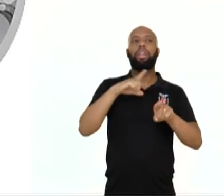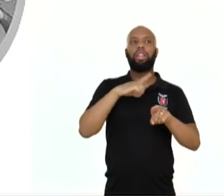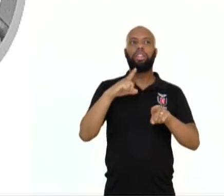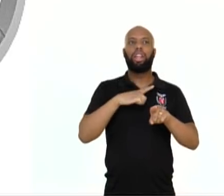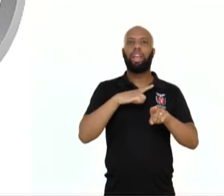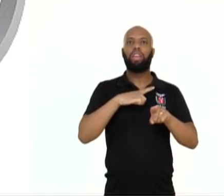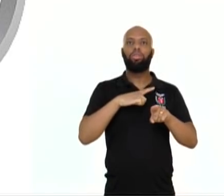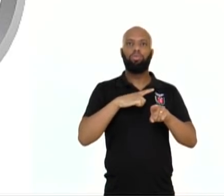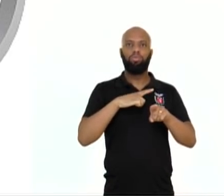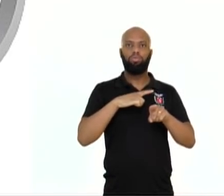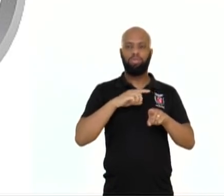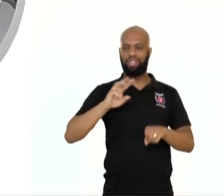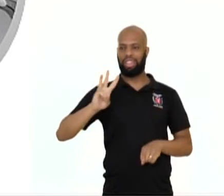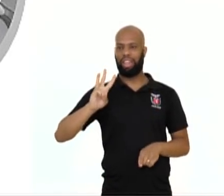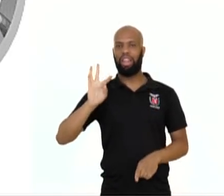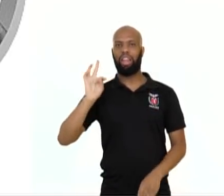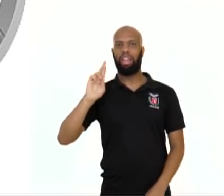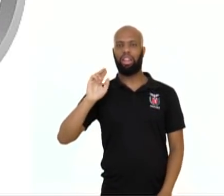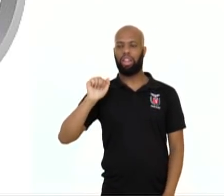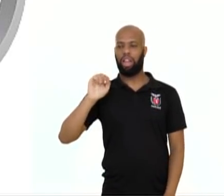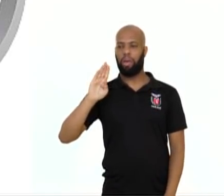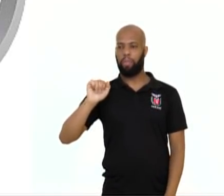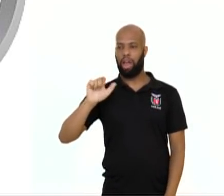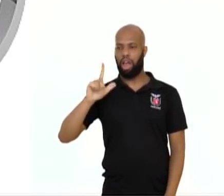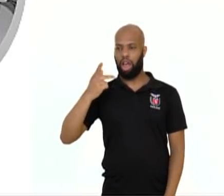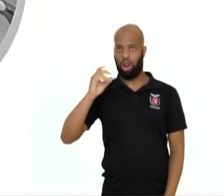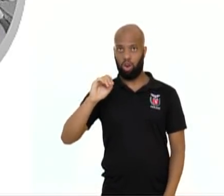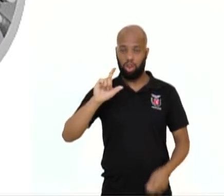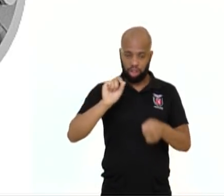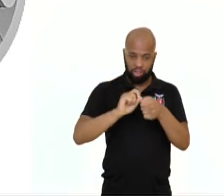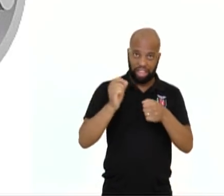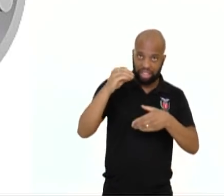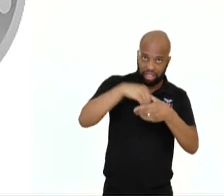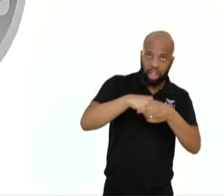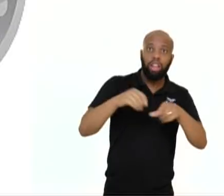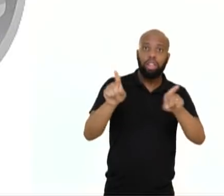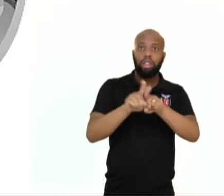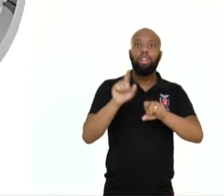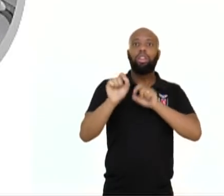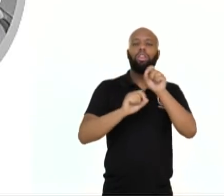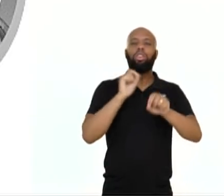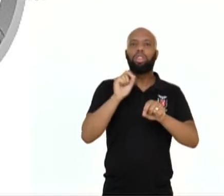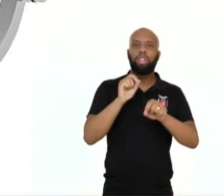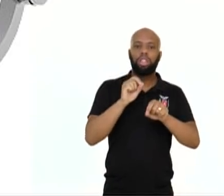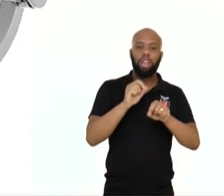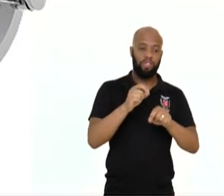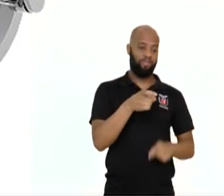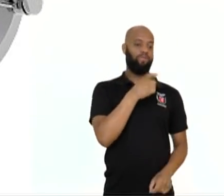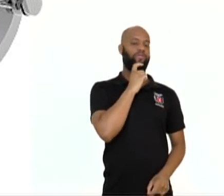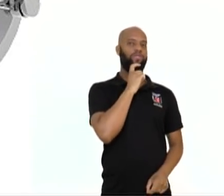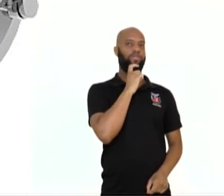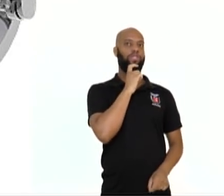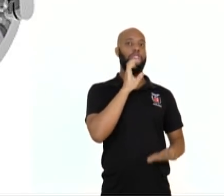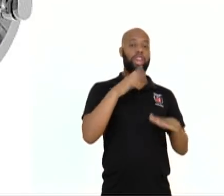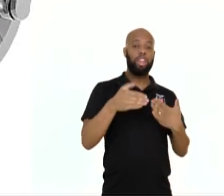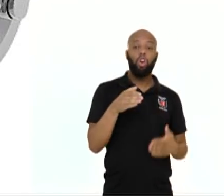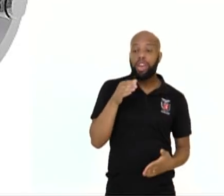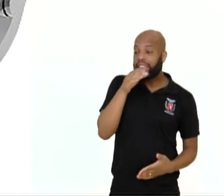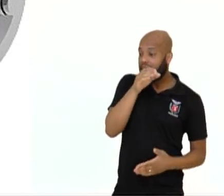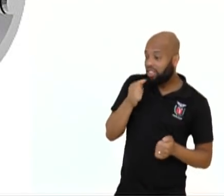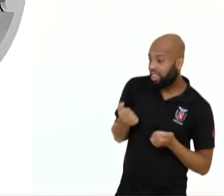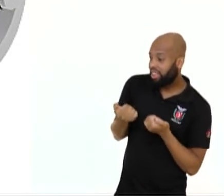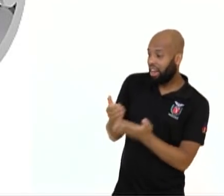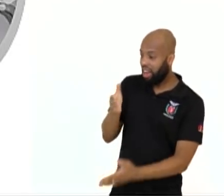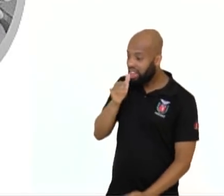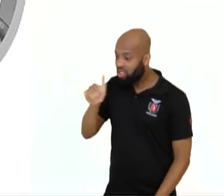sendo realizado, tem a fonte fria. Lembram disso? Que a gente comentou na outra aula? Então, fonte quente está fornecendo a energia térmica.